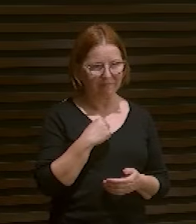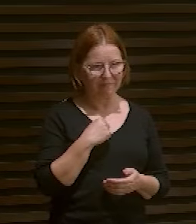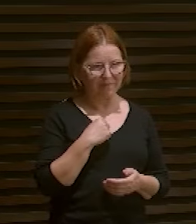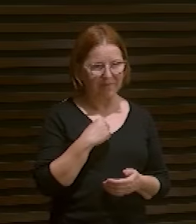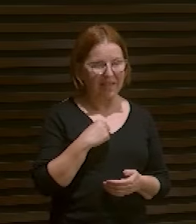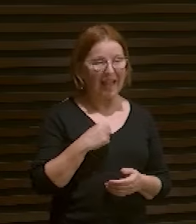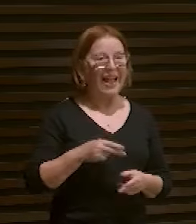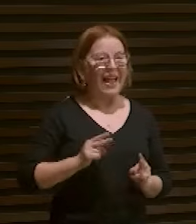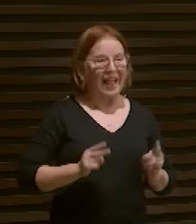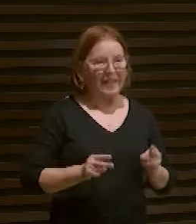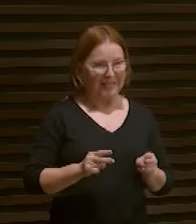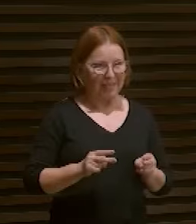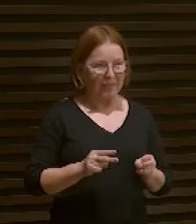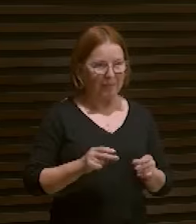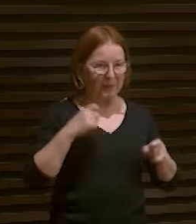outro.